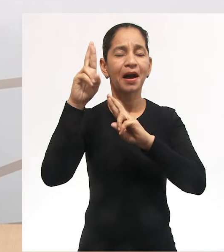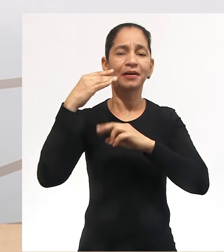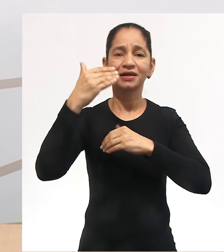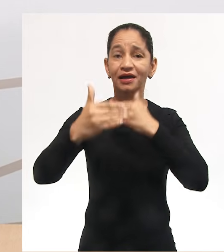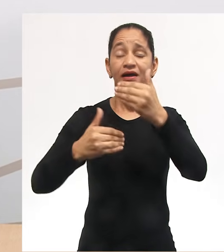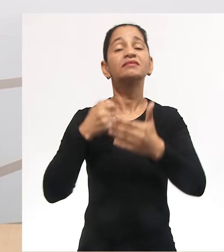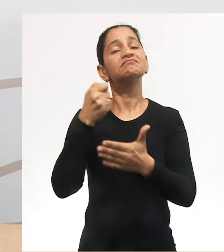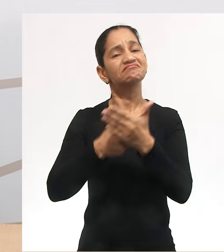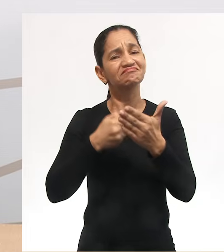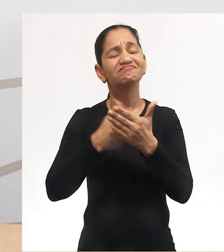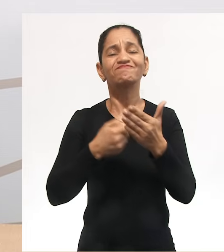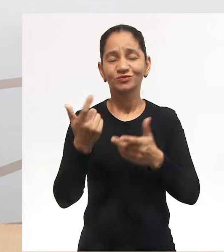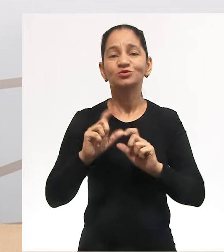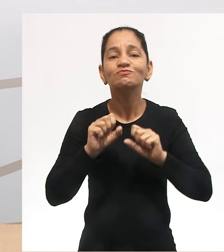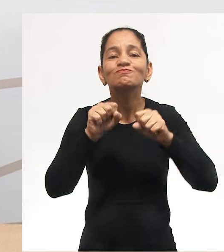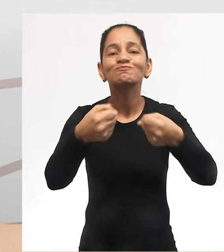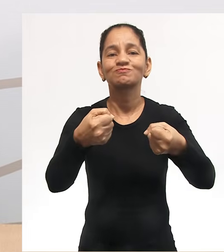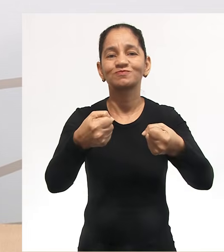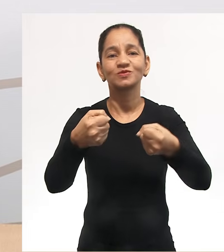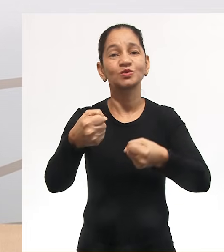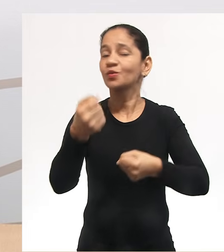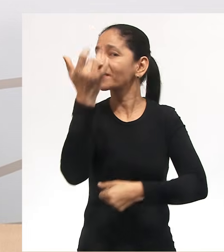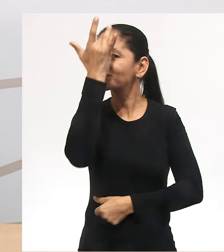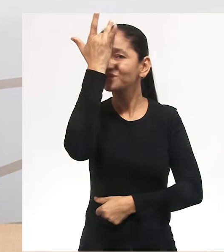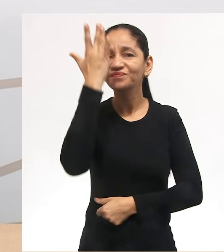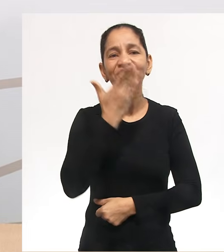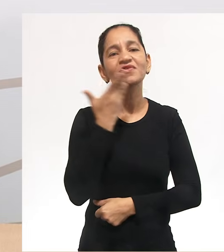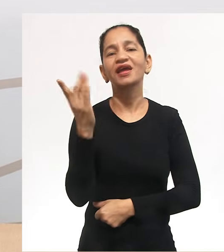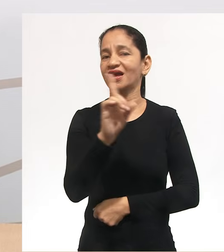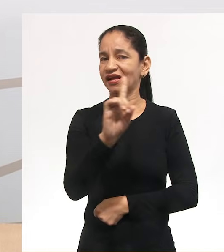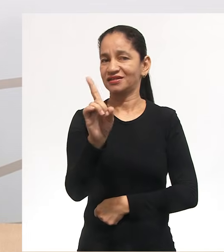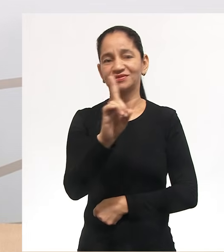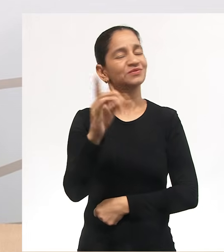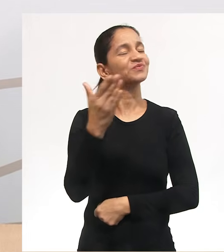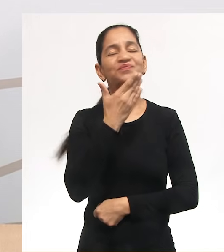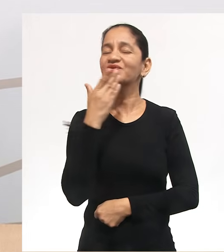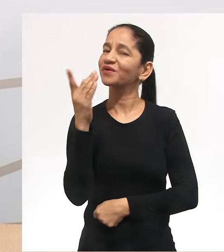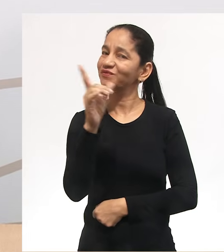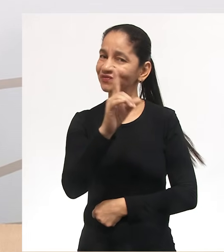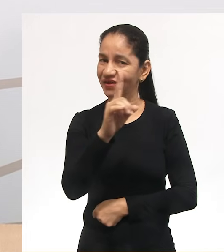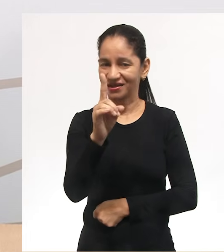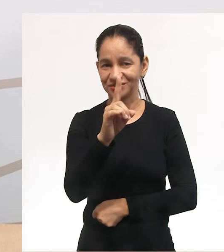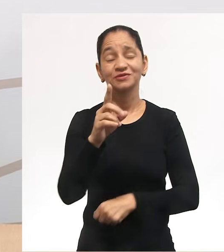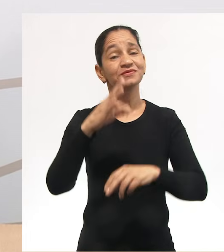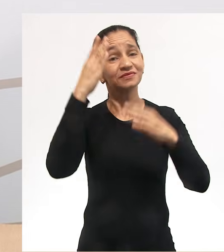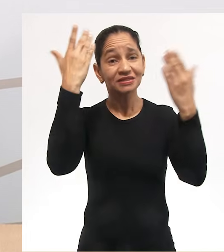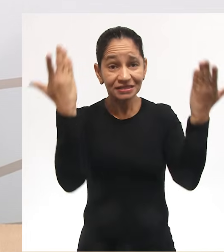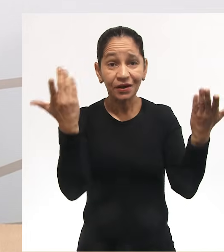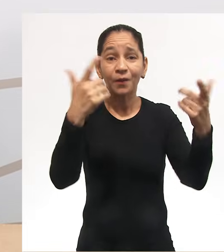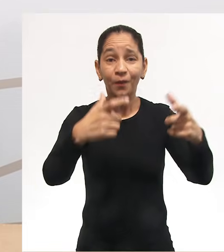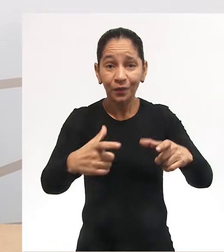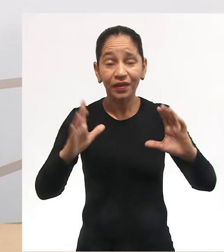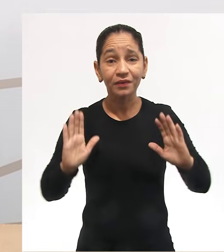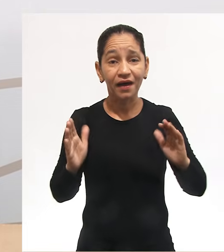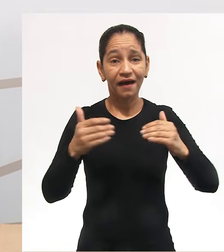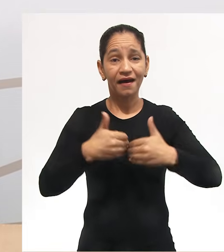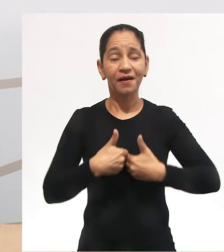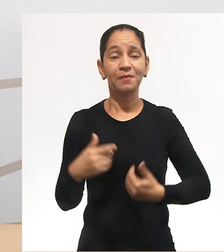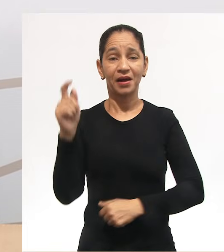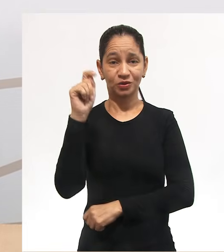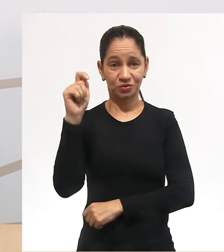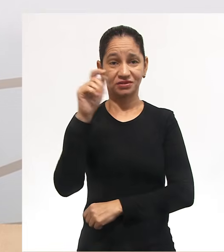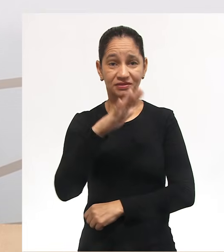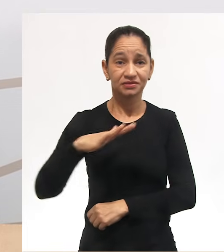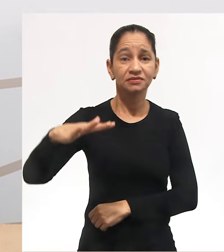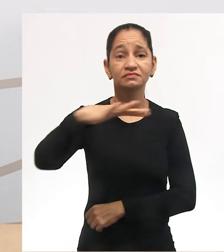precisa estar atento, a gente precisa ter dedicação, porque não é uma área muito fácil, a gente sabe que não é uma área muito fácil. E dentro